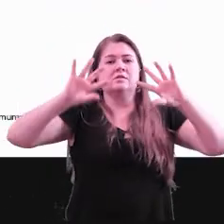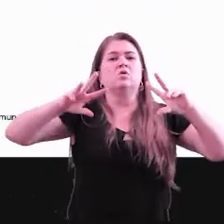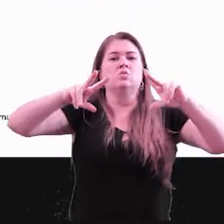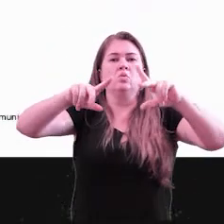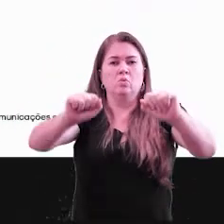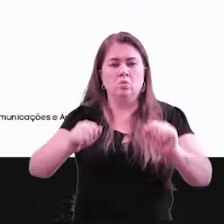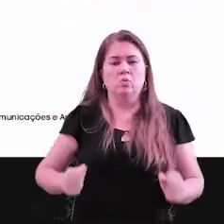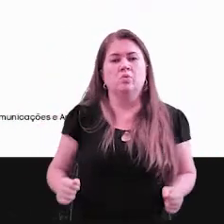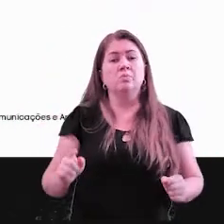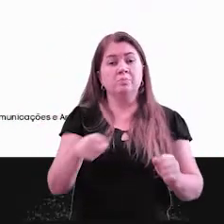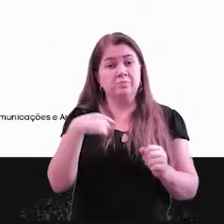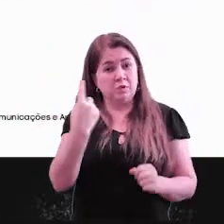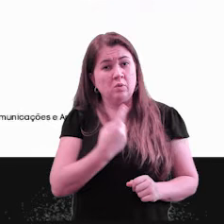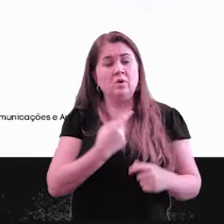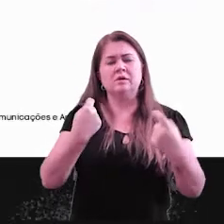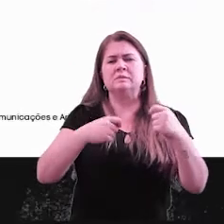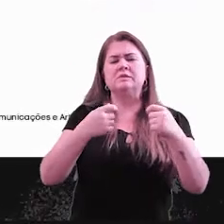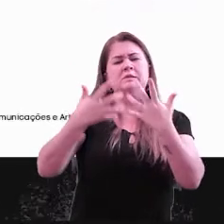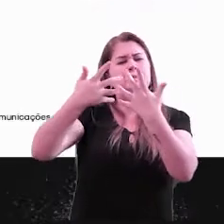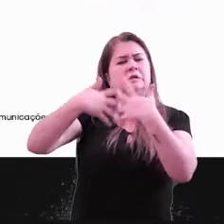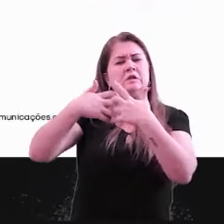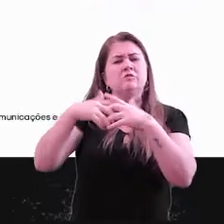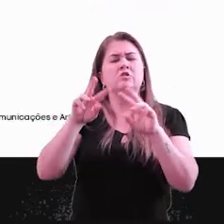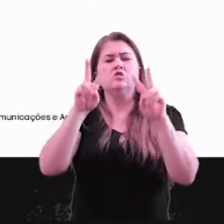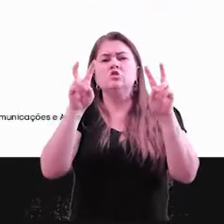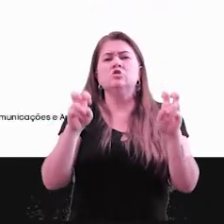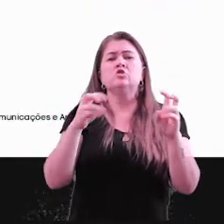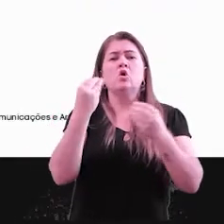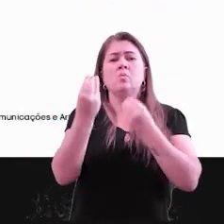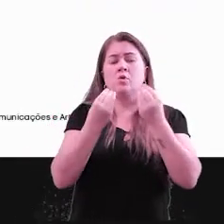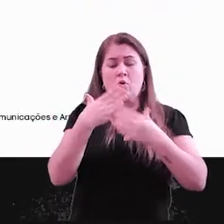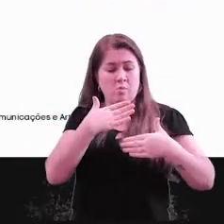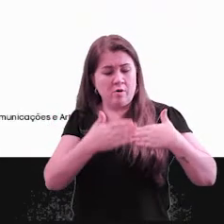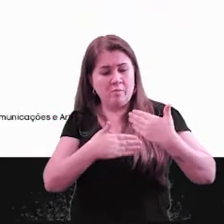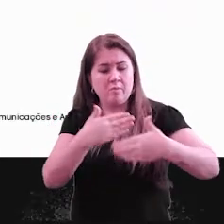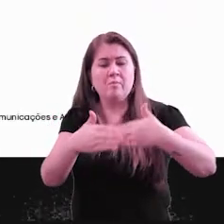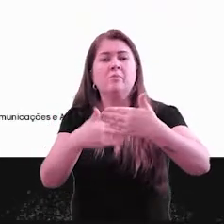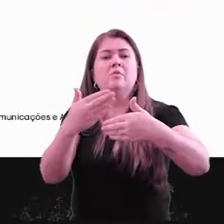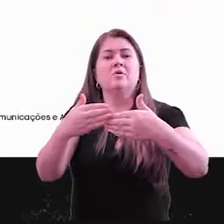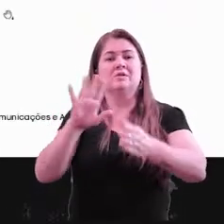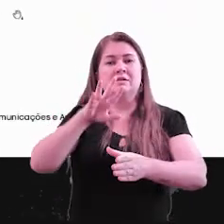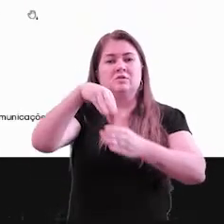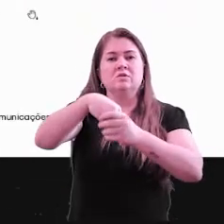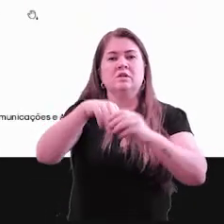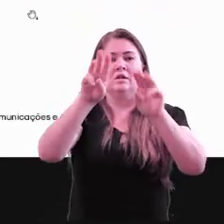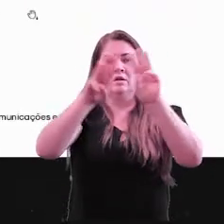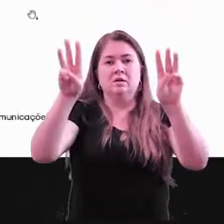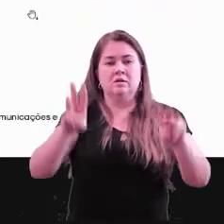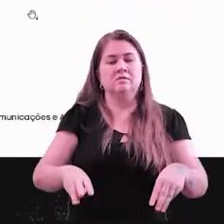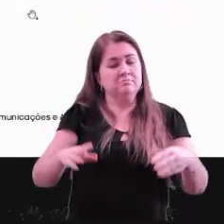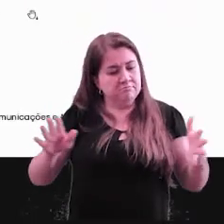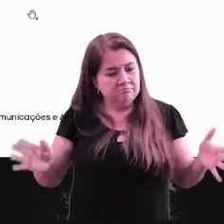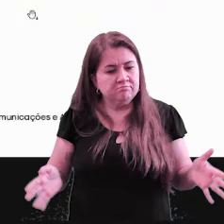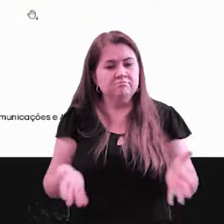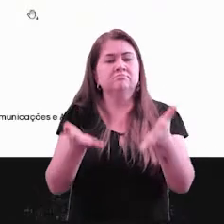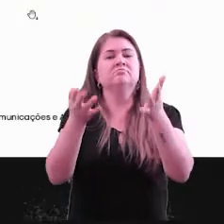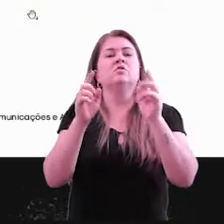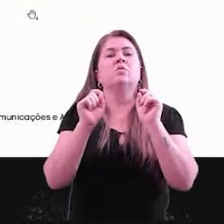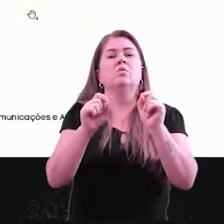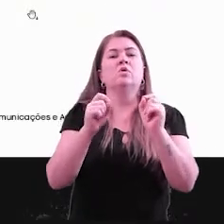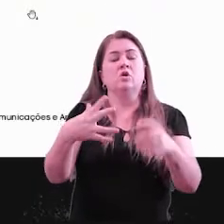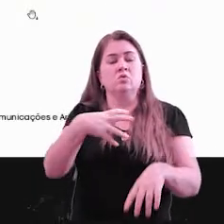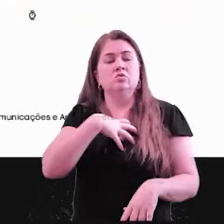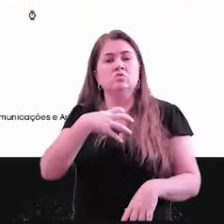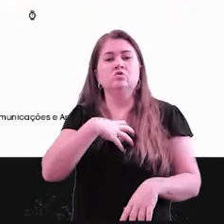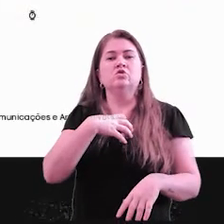atenção nos processos de comunicação museológica que privilegiem as formas de mediação das